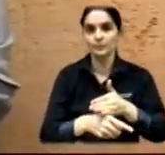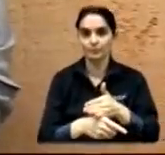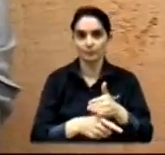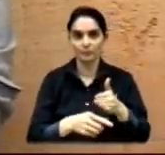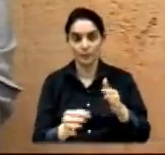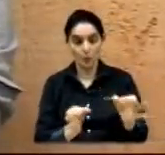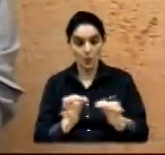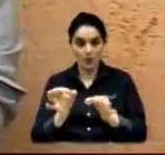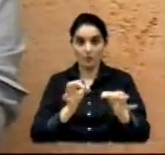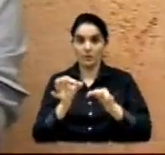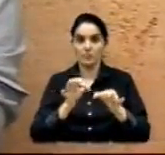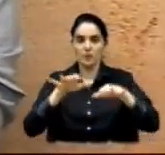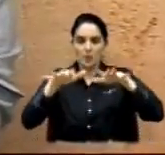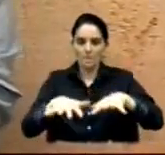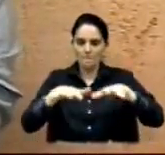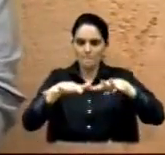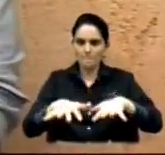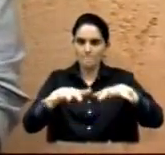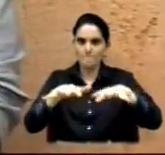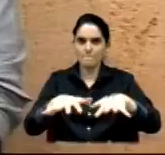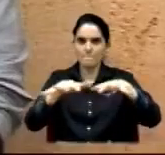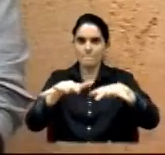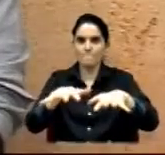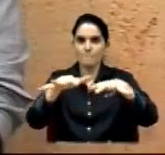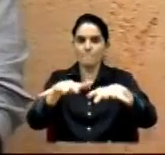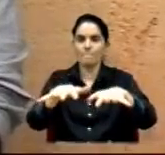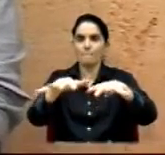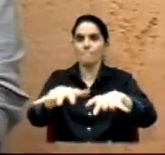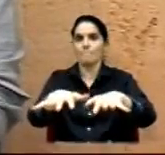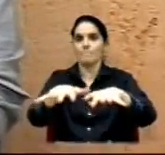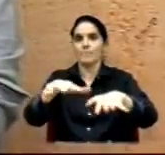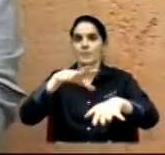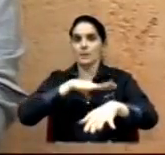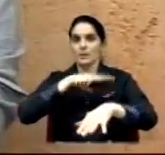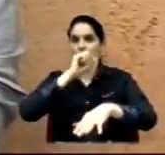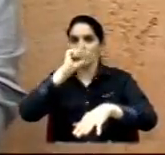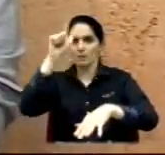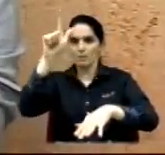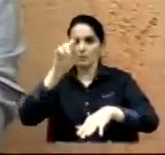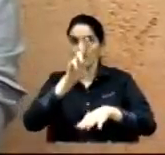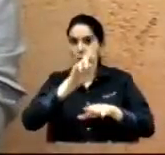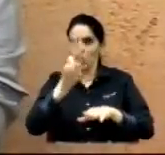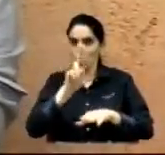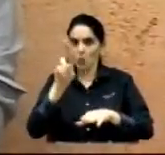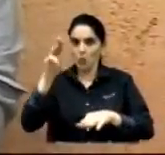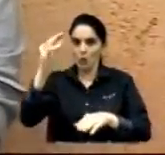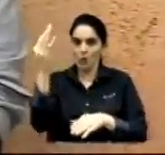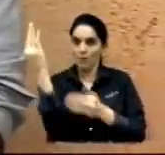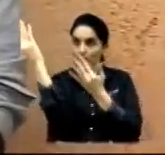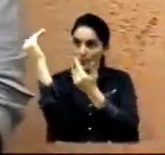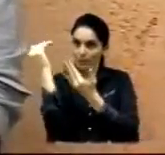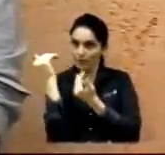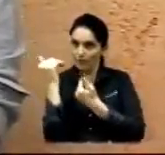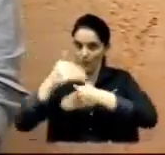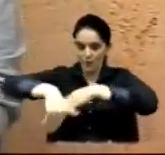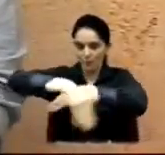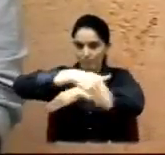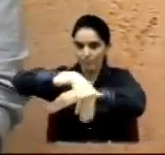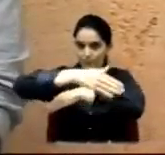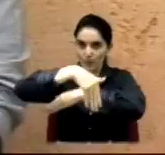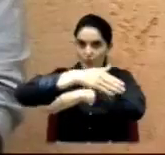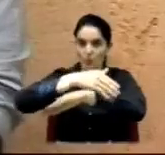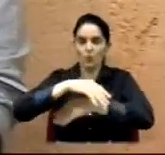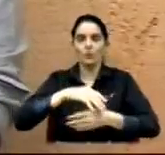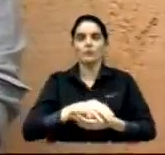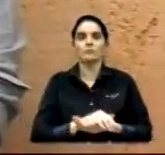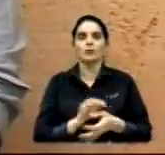manifestações aqui em Limeira, a gente leva o nome de Vem Pra Rua, que é uma organização de pessoas comuns que